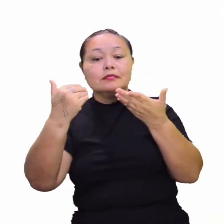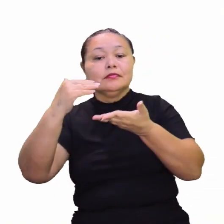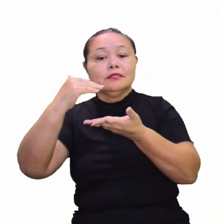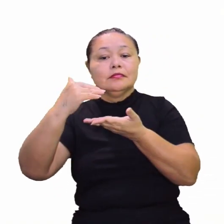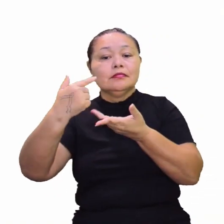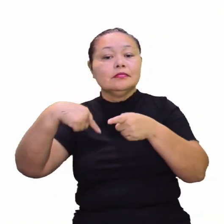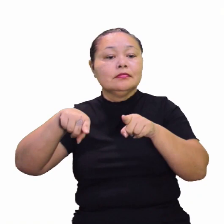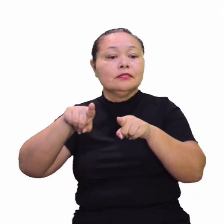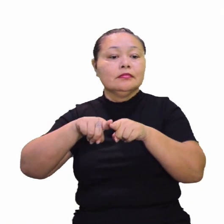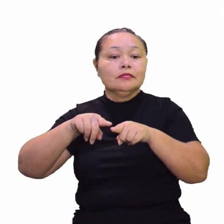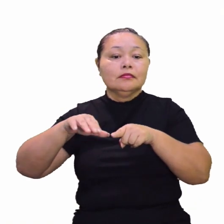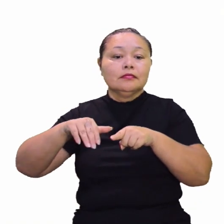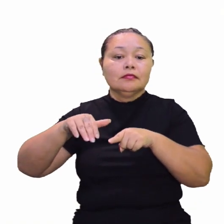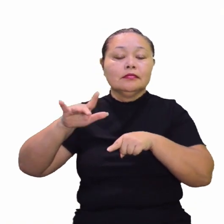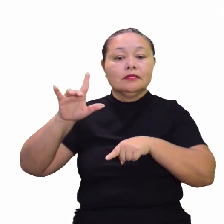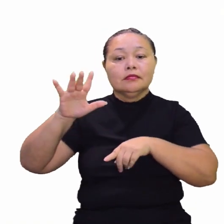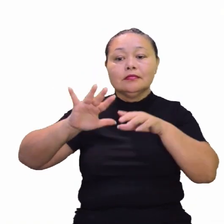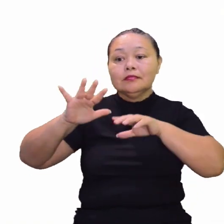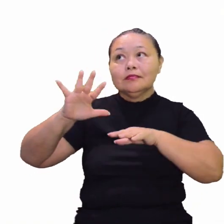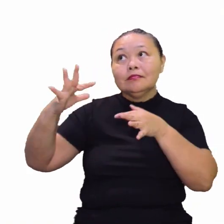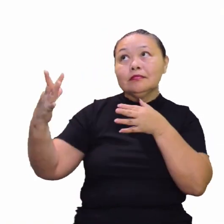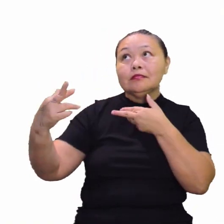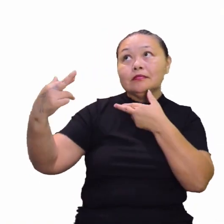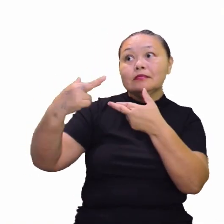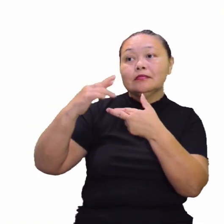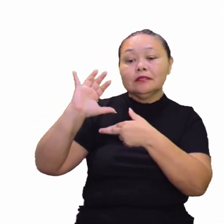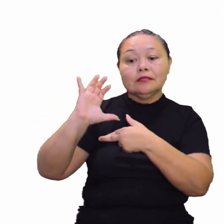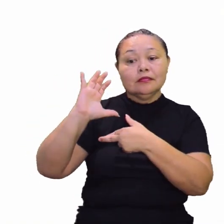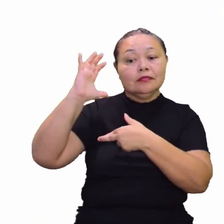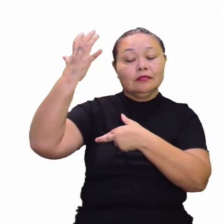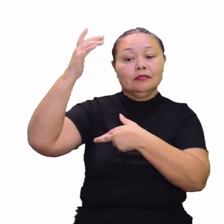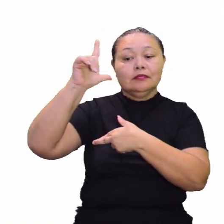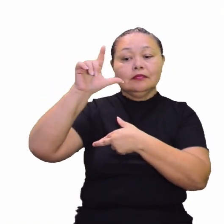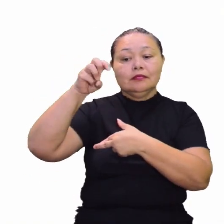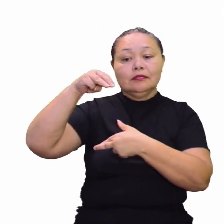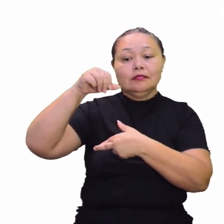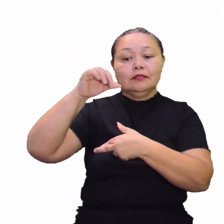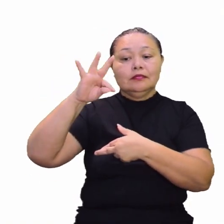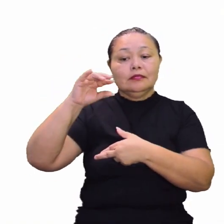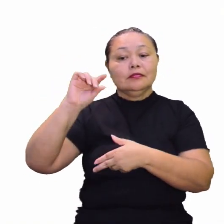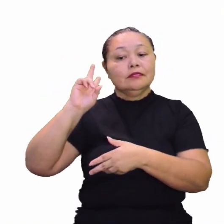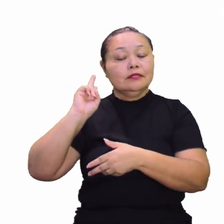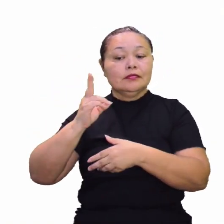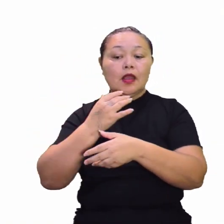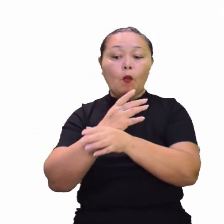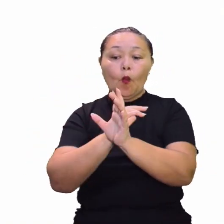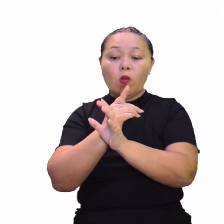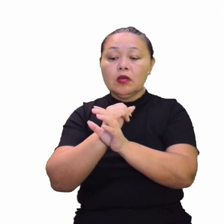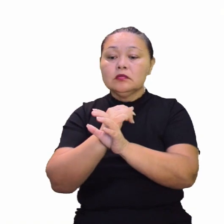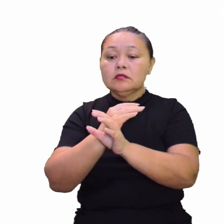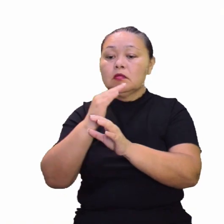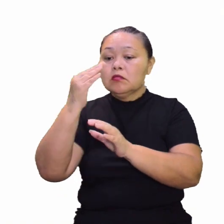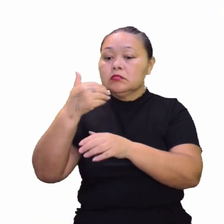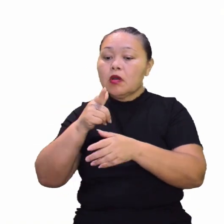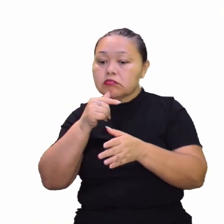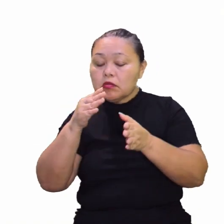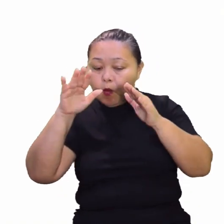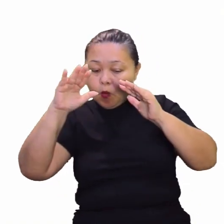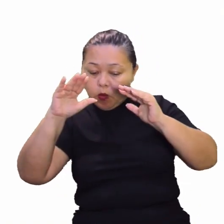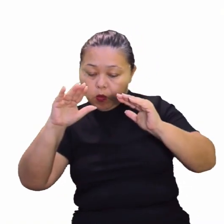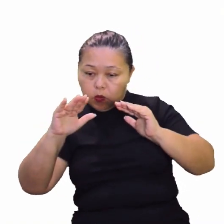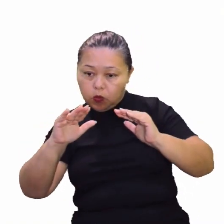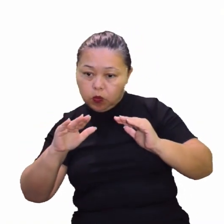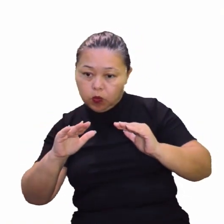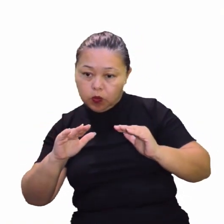transportada, né? E depende da questão climática também. Muito bem. É isso? Seca, o rio secou